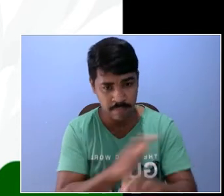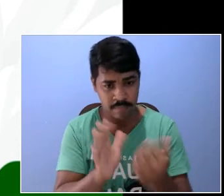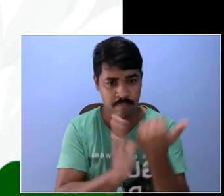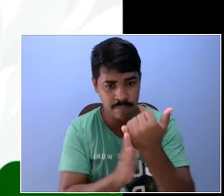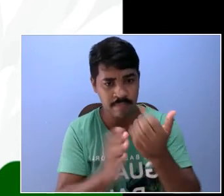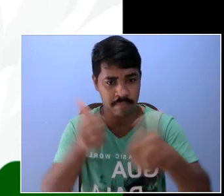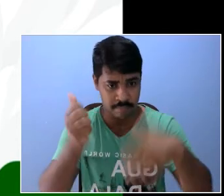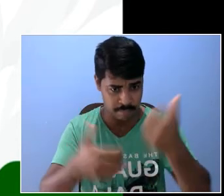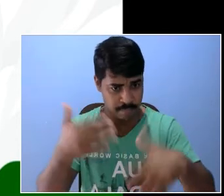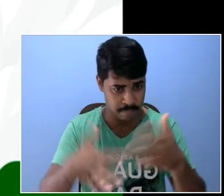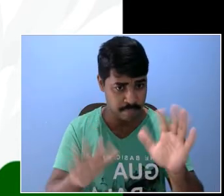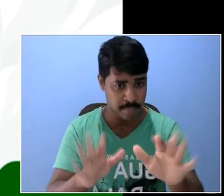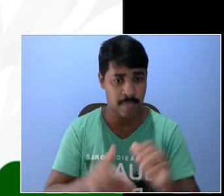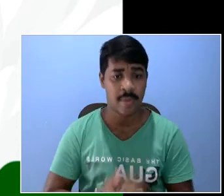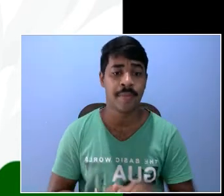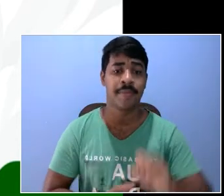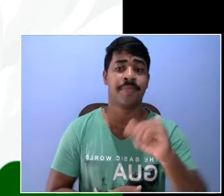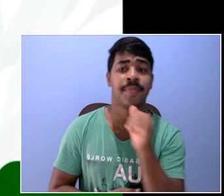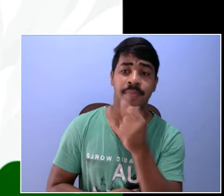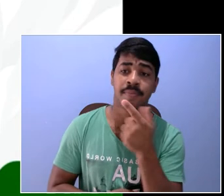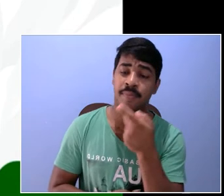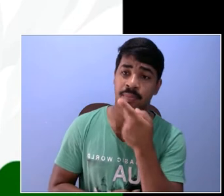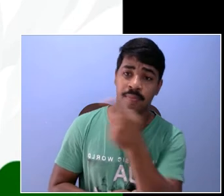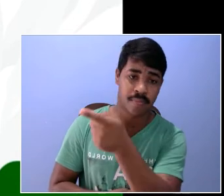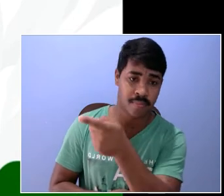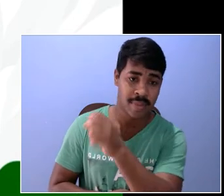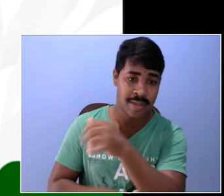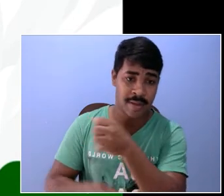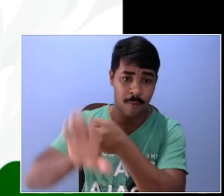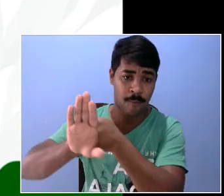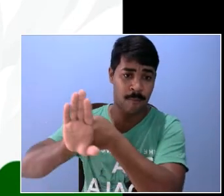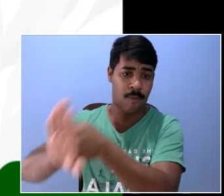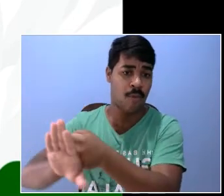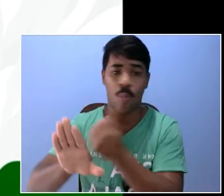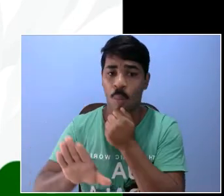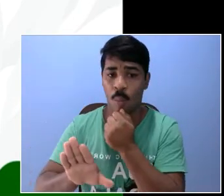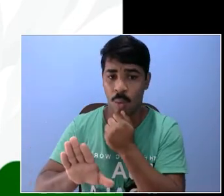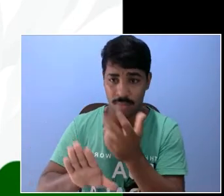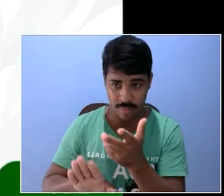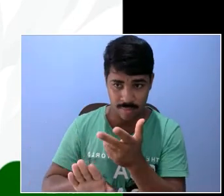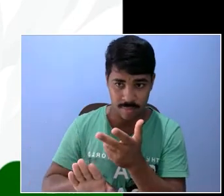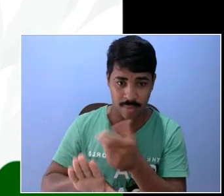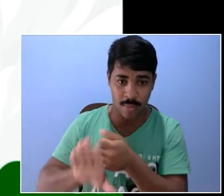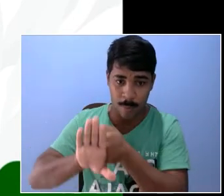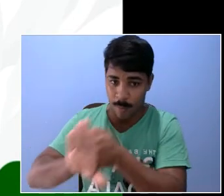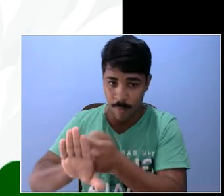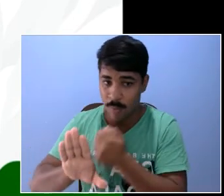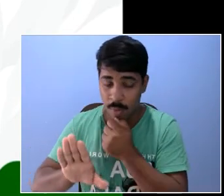do que está escrito. Primeiro, na ausência de forças, um objeto em repouso